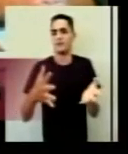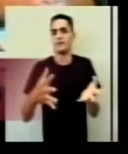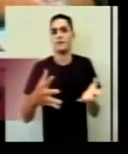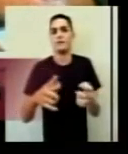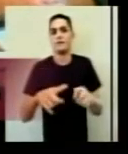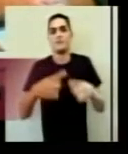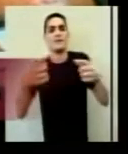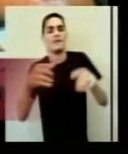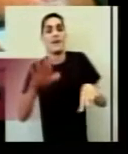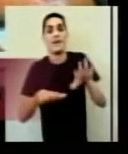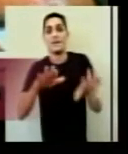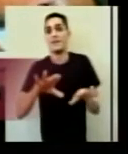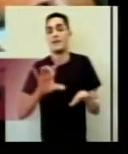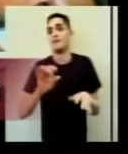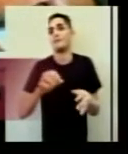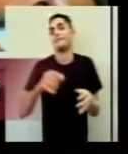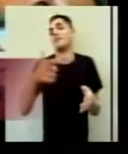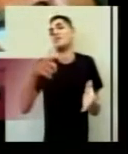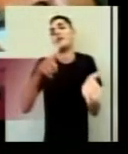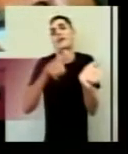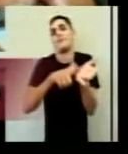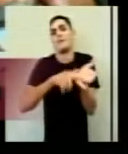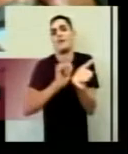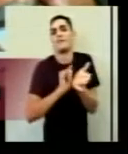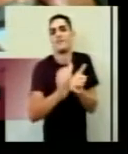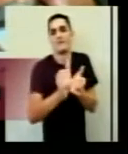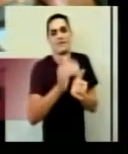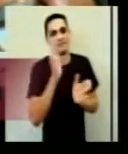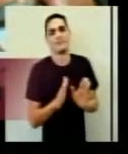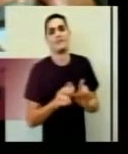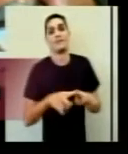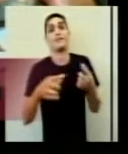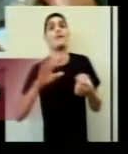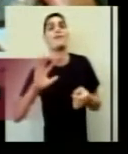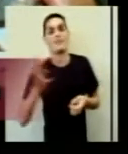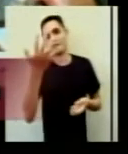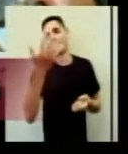Aí nós vamos analisar para dizer que ele é positivo, mas ele não foi nem notificado.